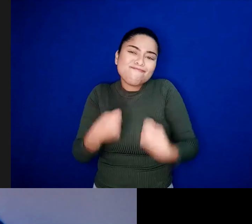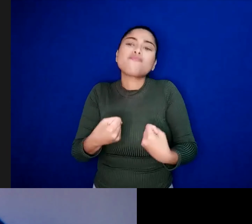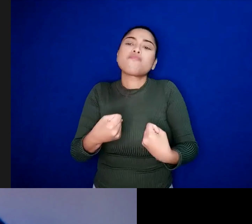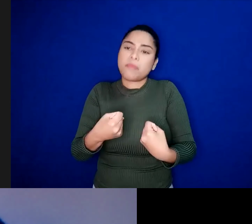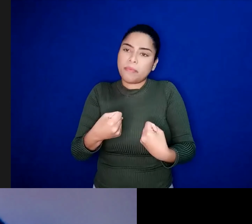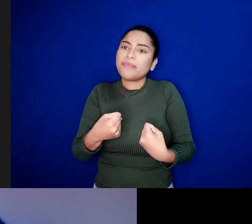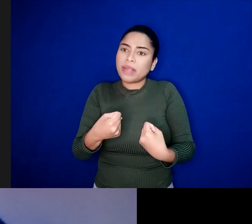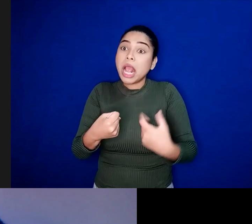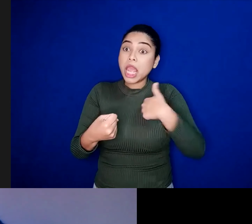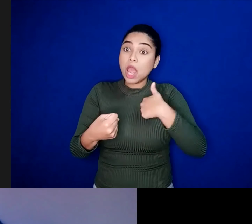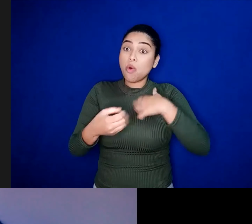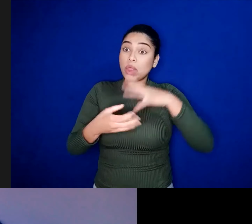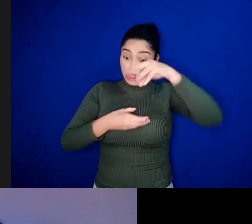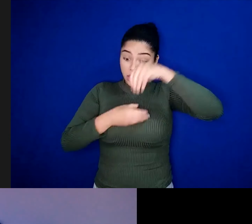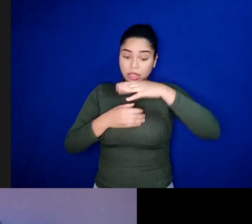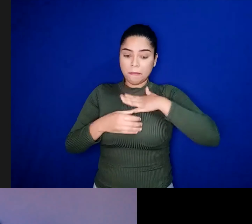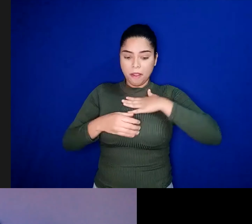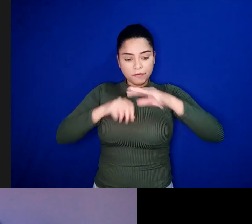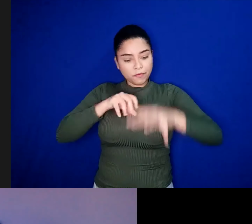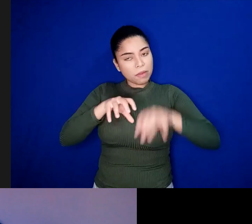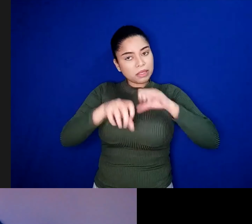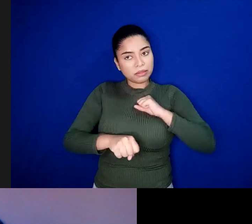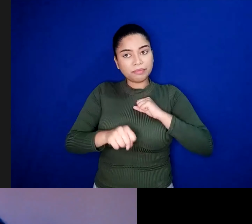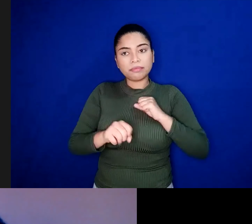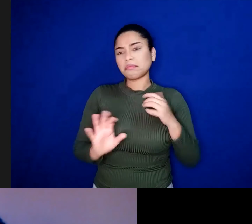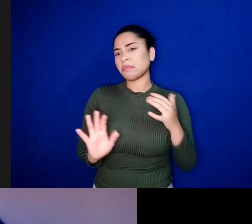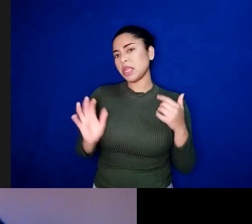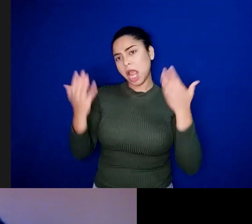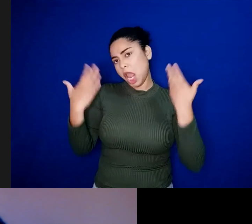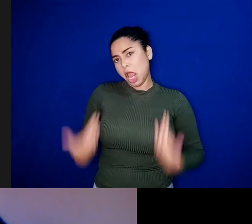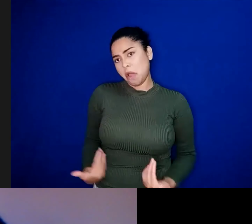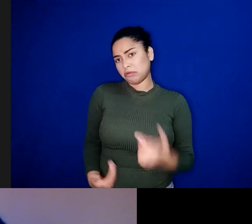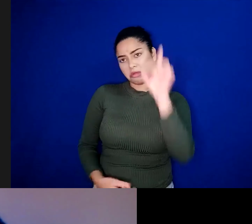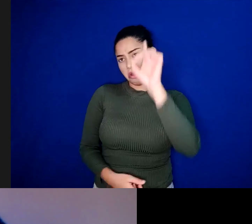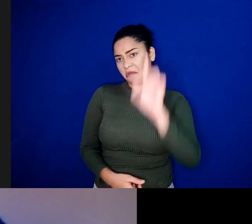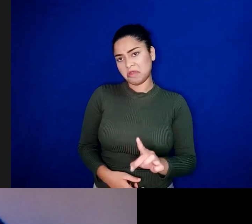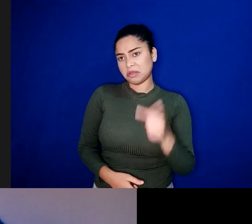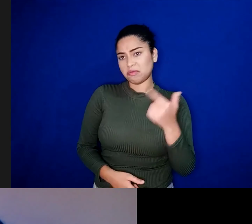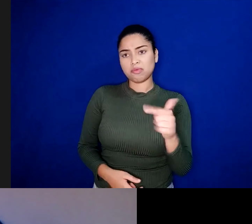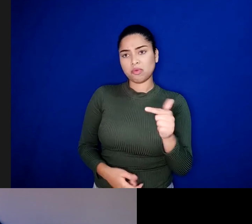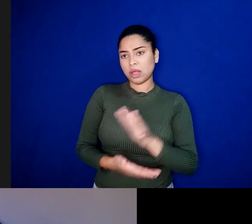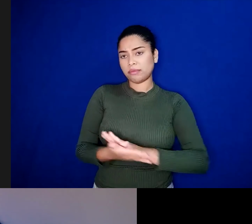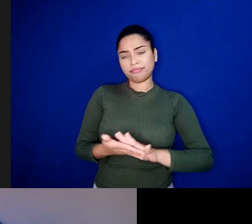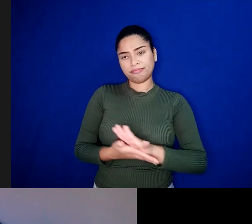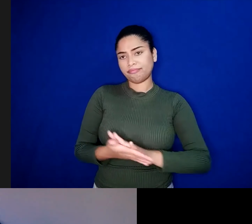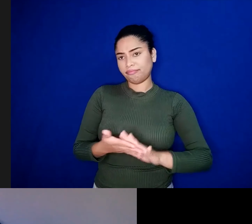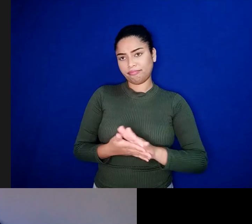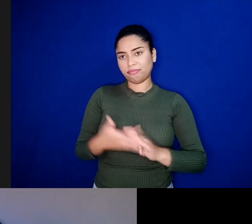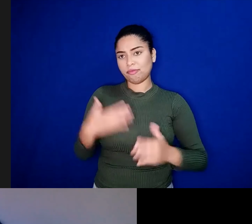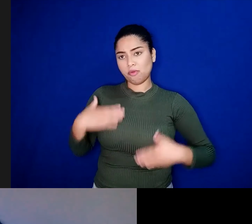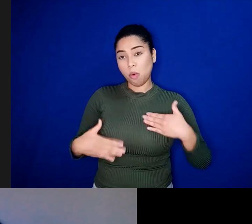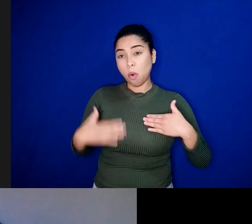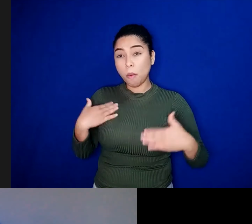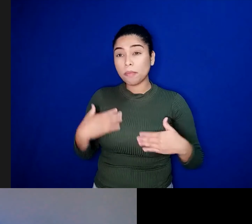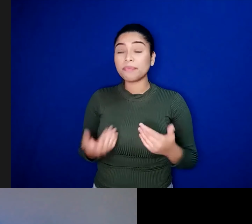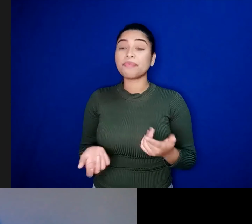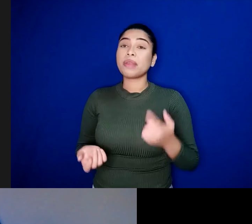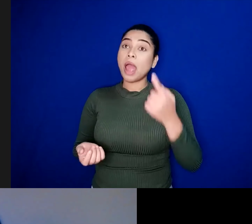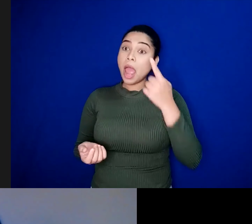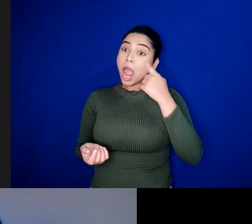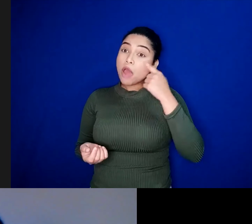parte da minha formação eu não tenho nenhum tipo de deficiência a física a minha minha deficiência visual é